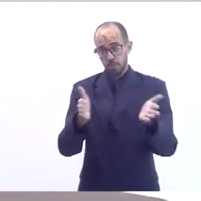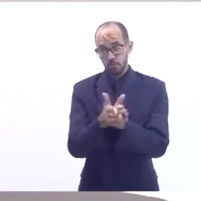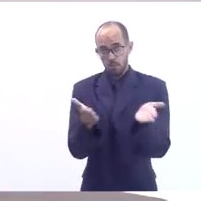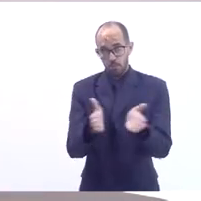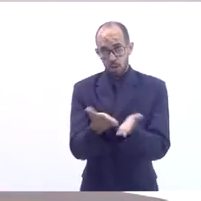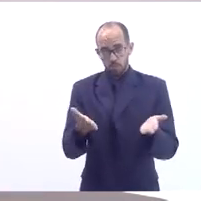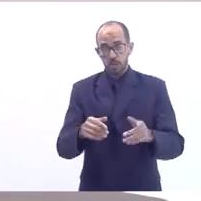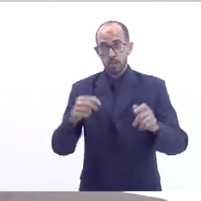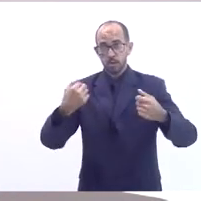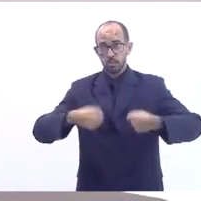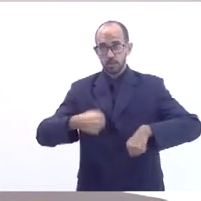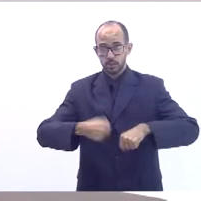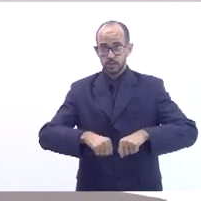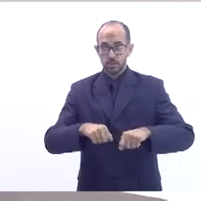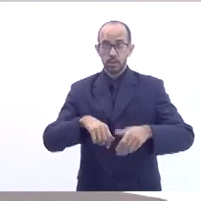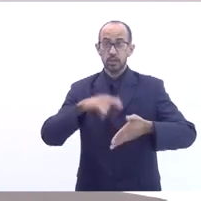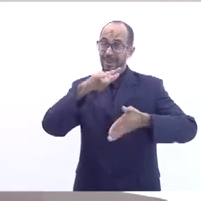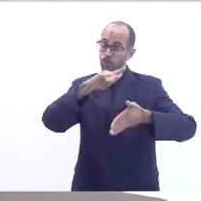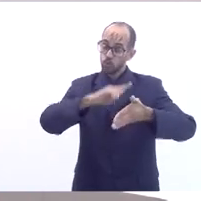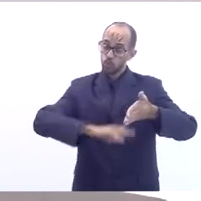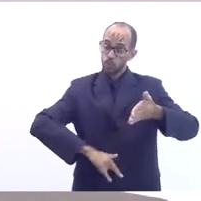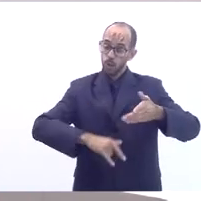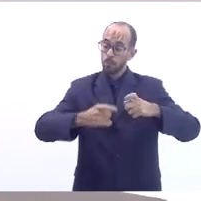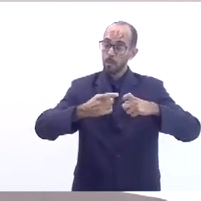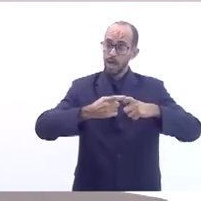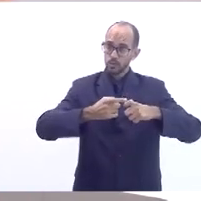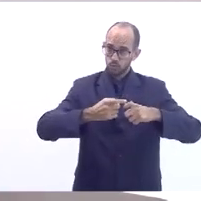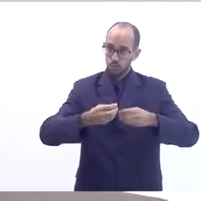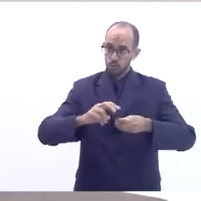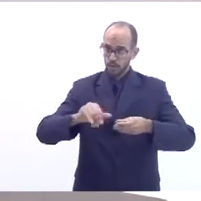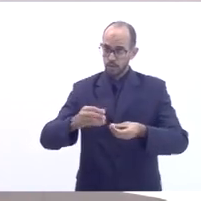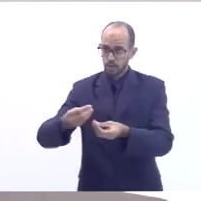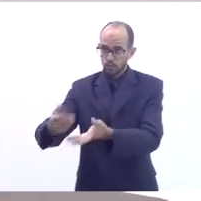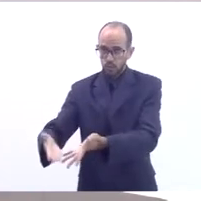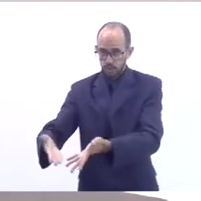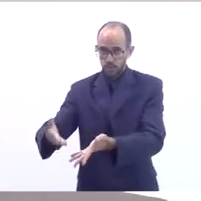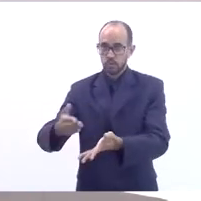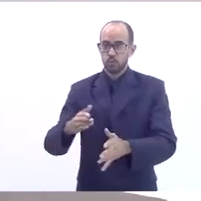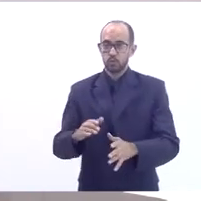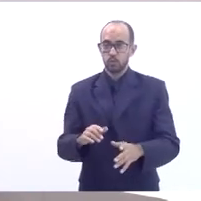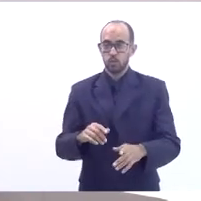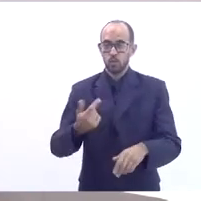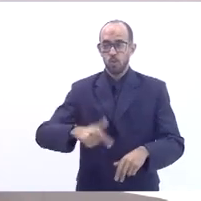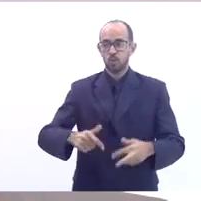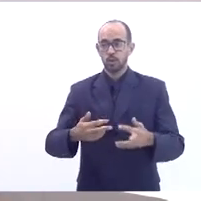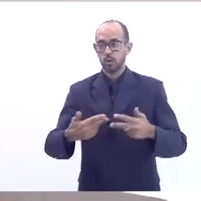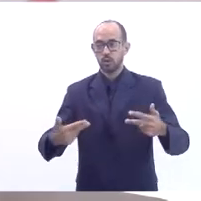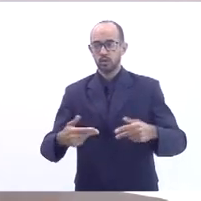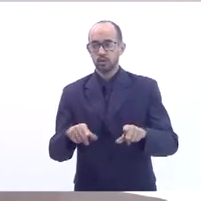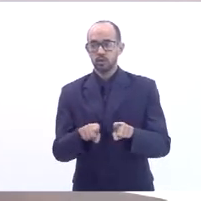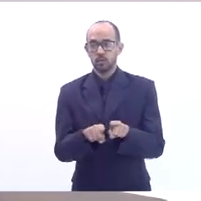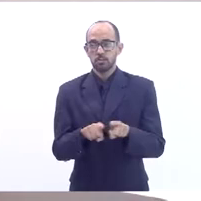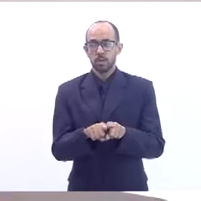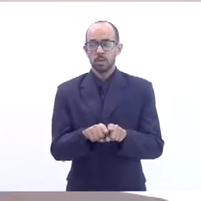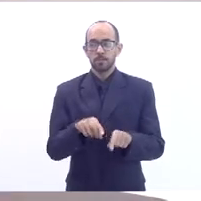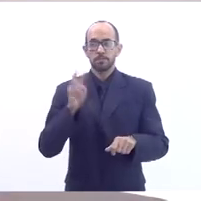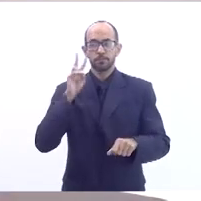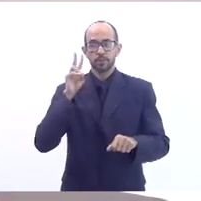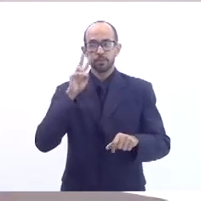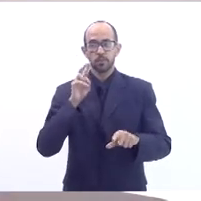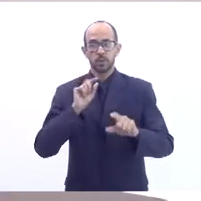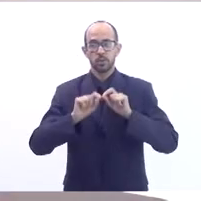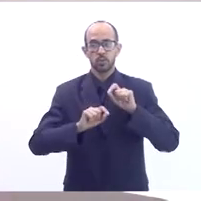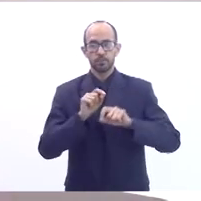a devida a receita será a fornece disso é um ponto o outro ponto que que eu me lembrei na